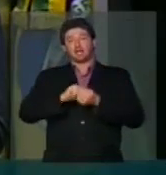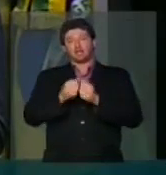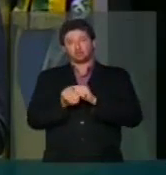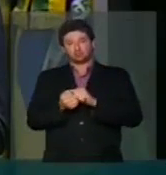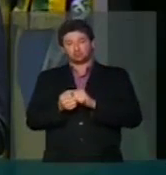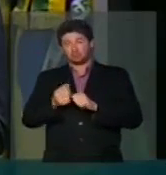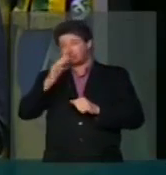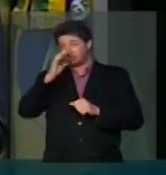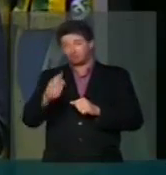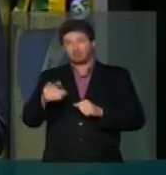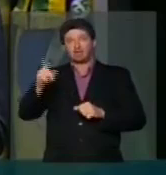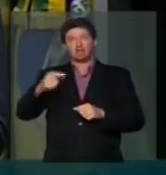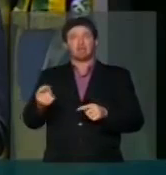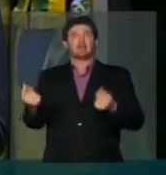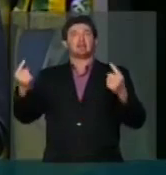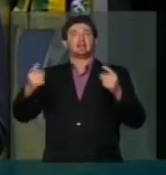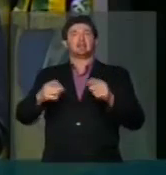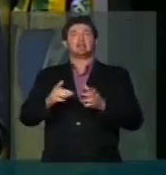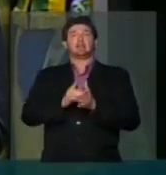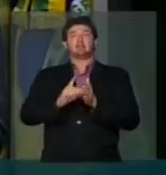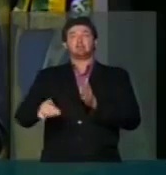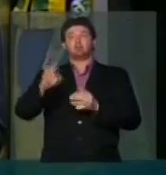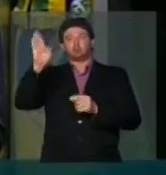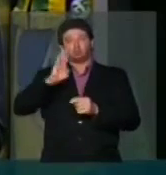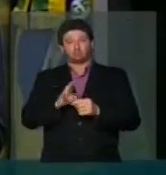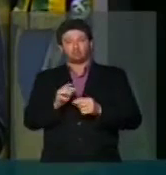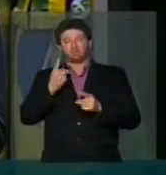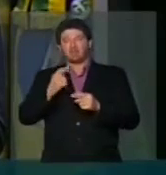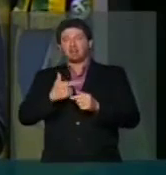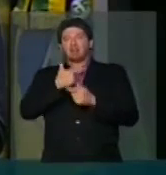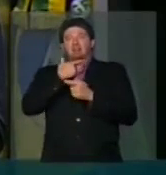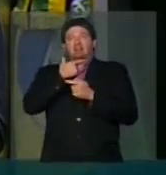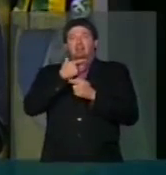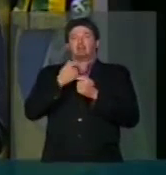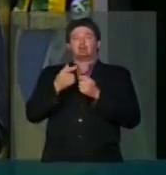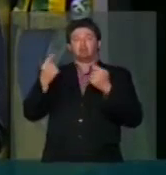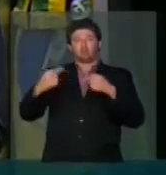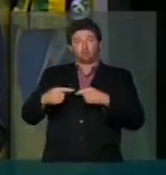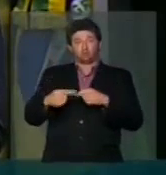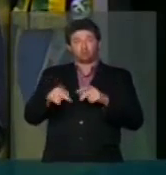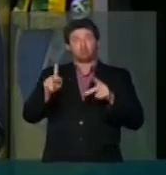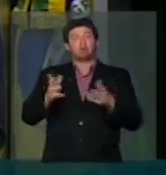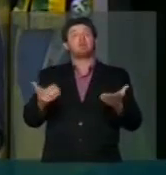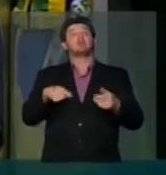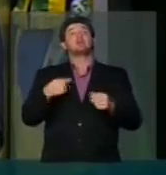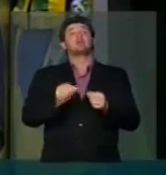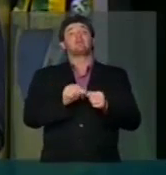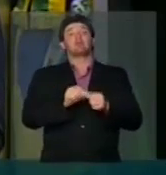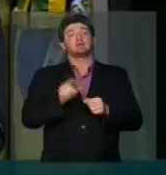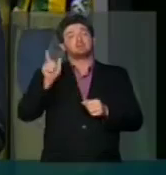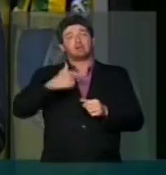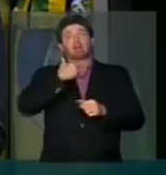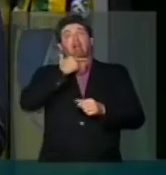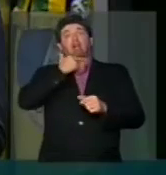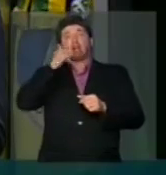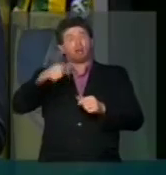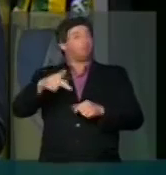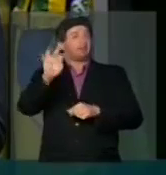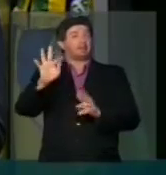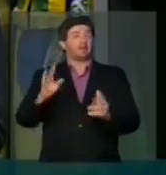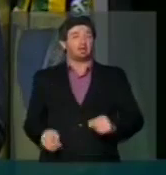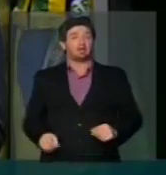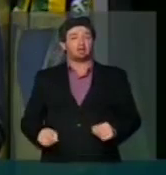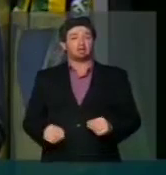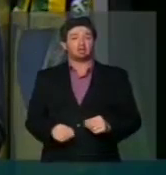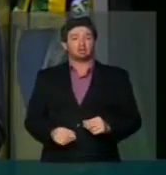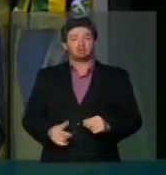Foram acusados de serem inimigos do Brasil, de pregarem o arroxo contra a população. Mas agora quem planta o arroxo são eles, o PT.